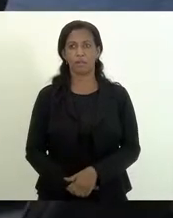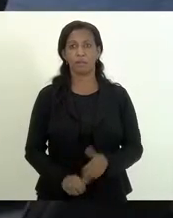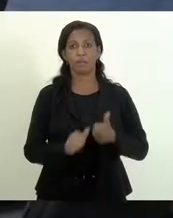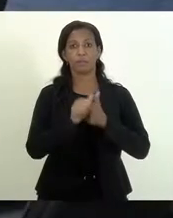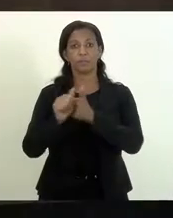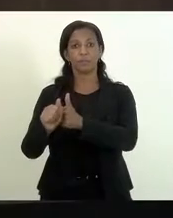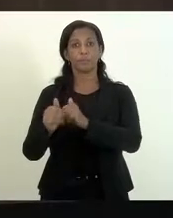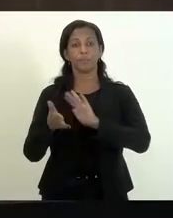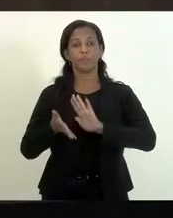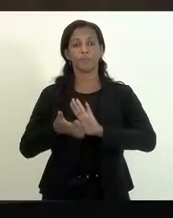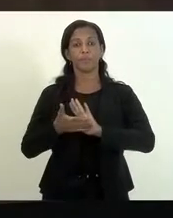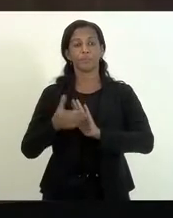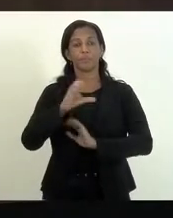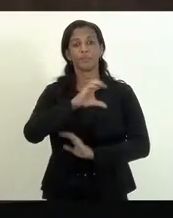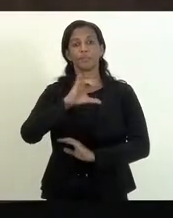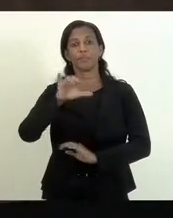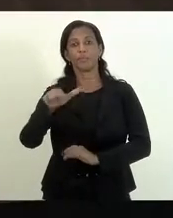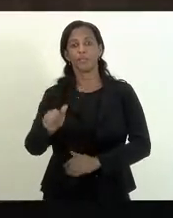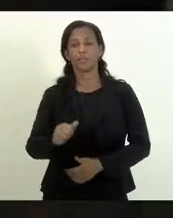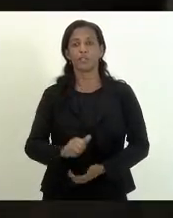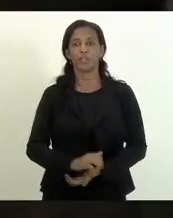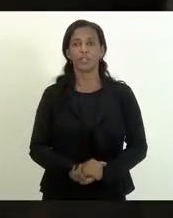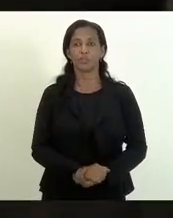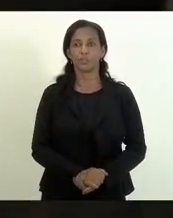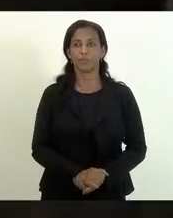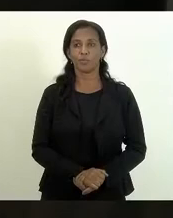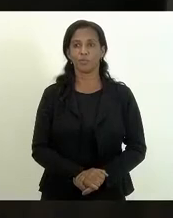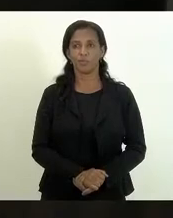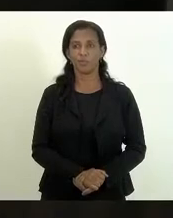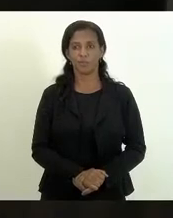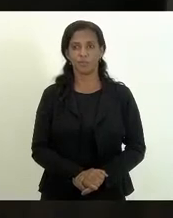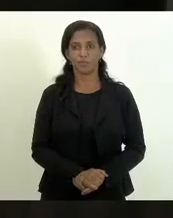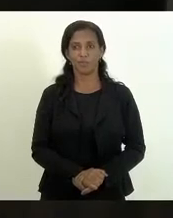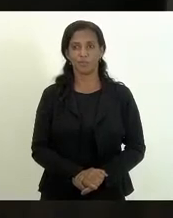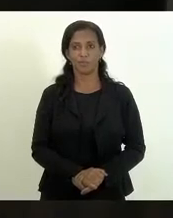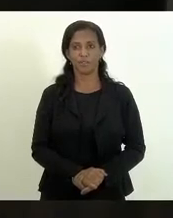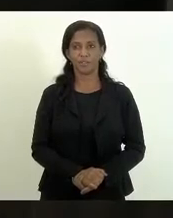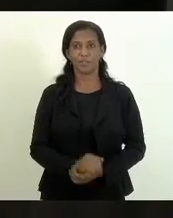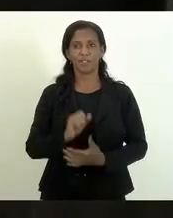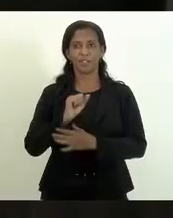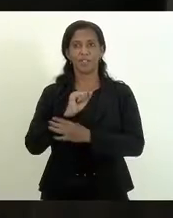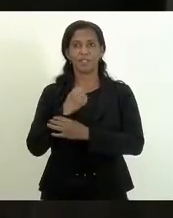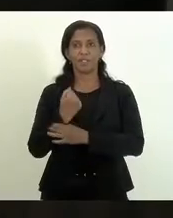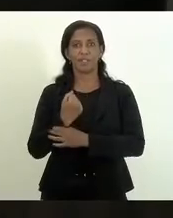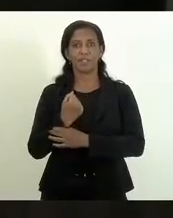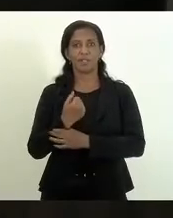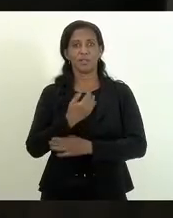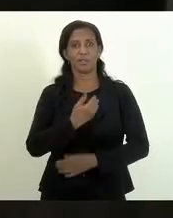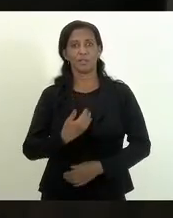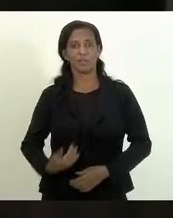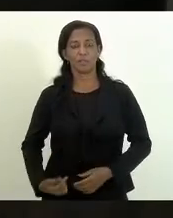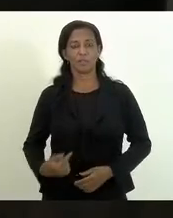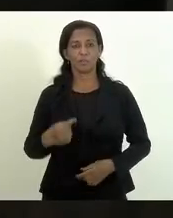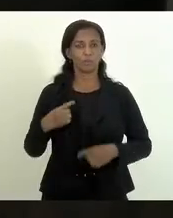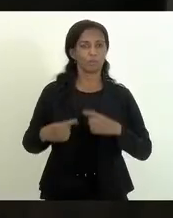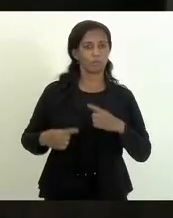Acompanho o parecer da CCJ, presidente. Pela Comissão de Segurança Pública, Ação de Polícia, deputado Carlos Augusto.